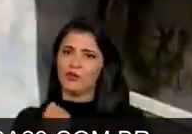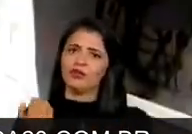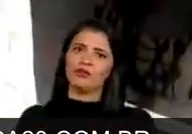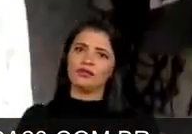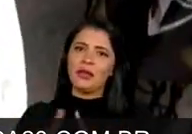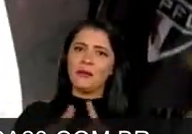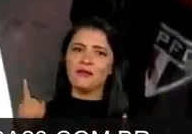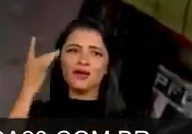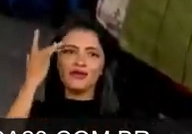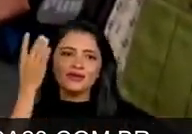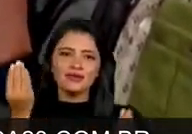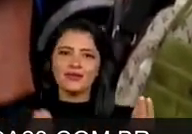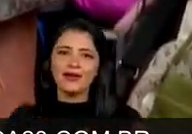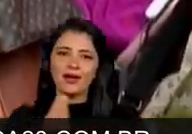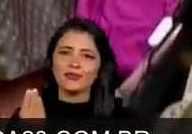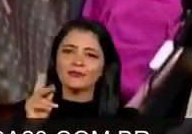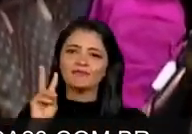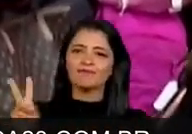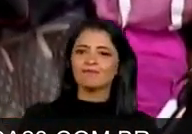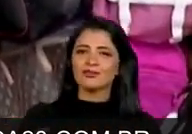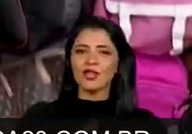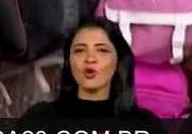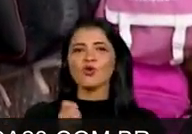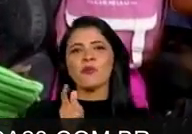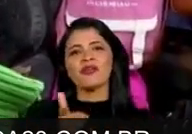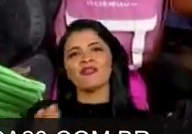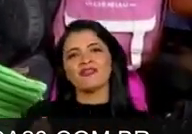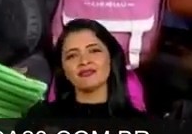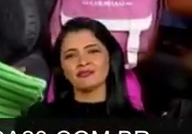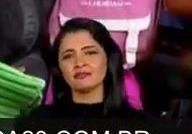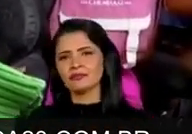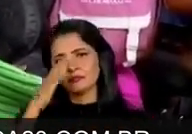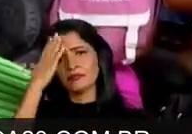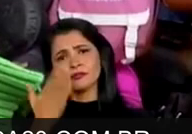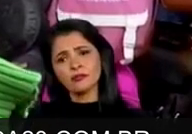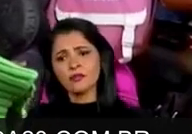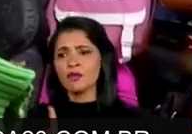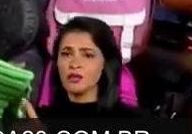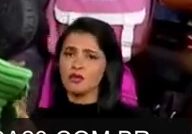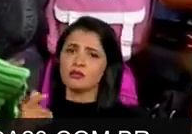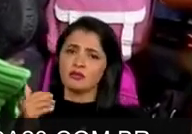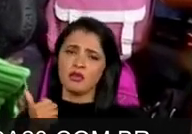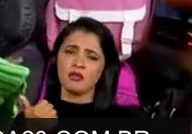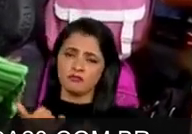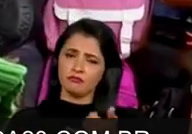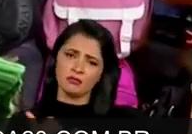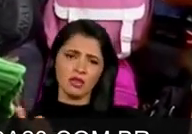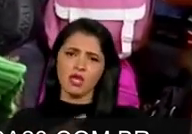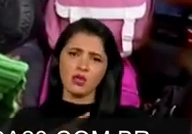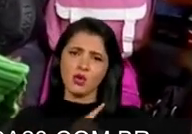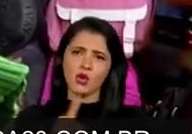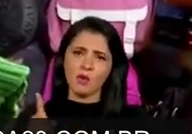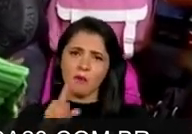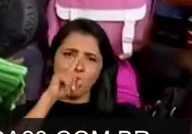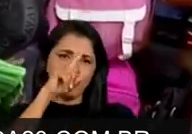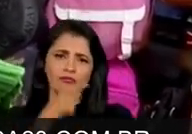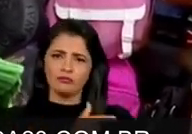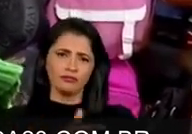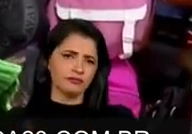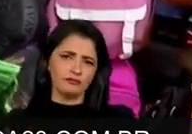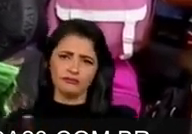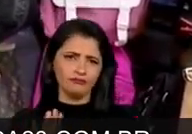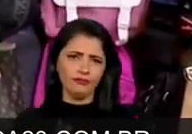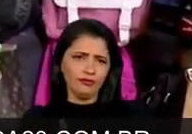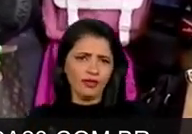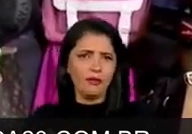dele mas não sabe muito bem o que ver na hora da compra eu acredito que esse aqui é um brinquedo que não tem muito assim perigo não causa